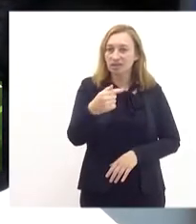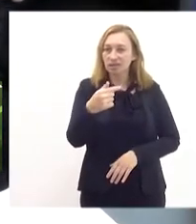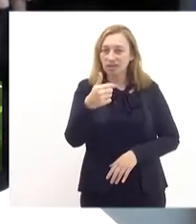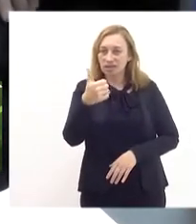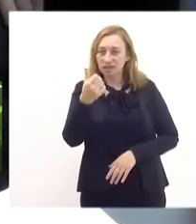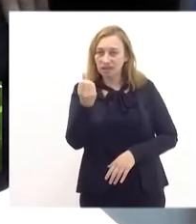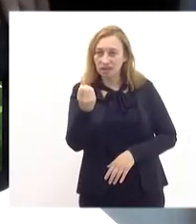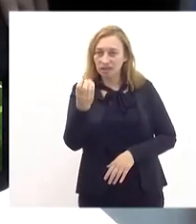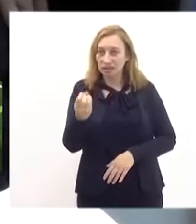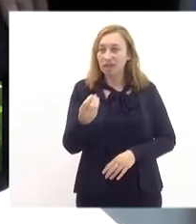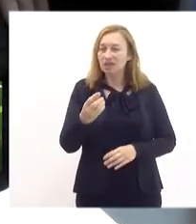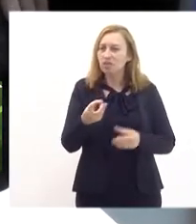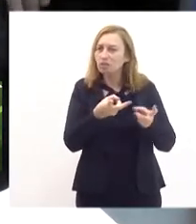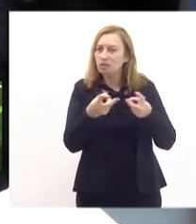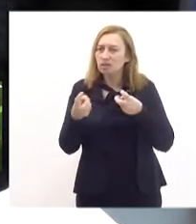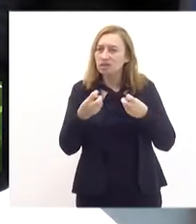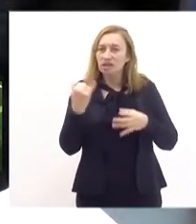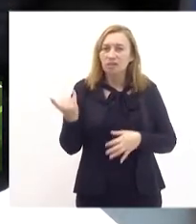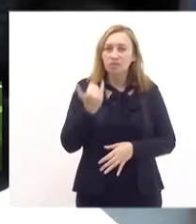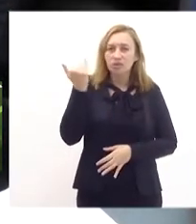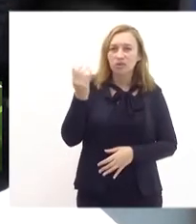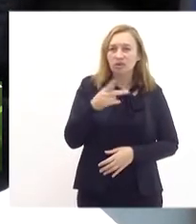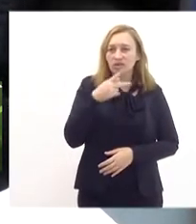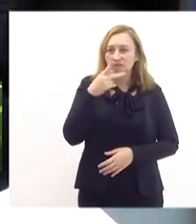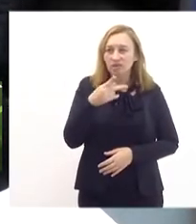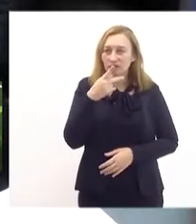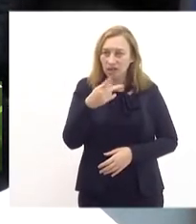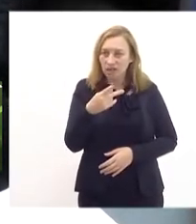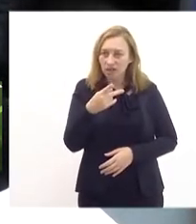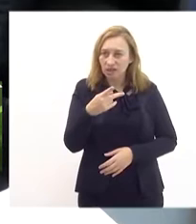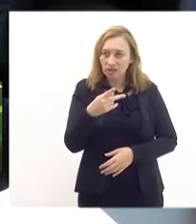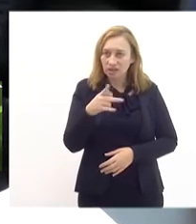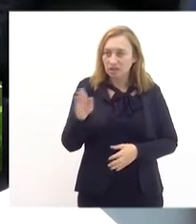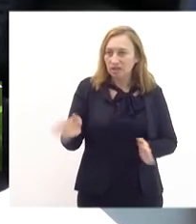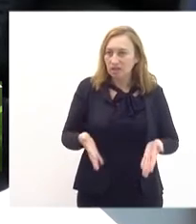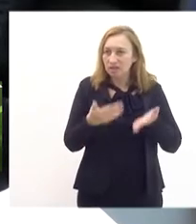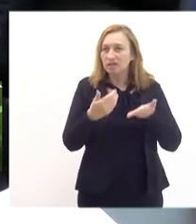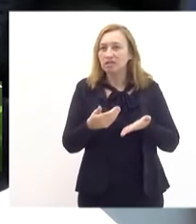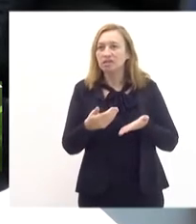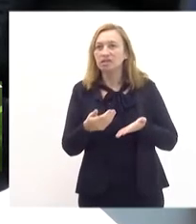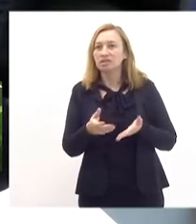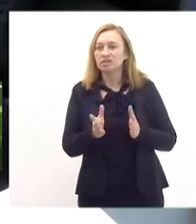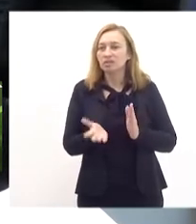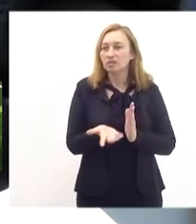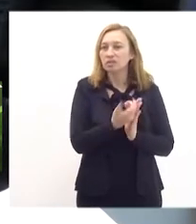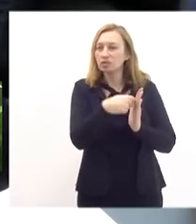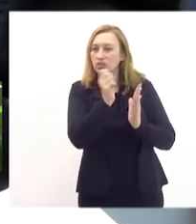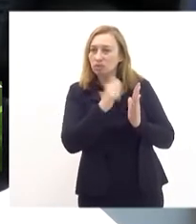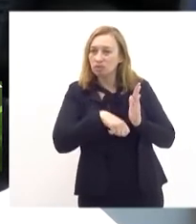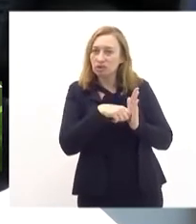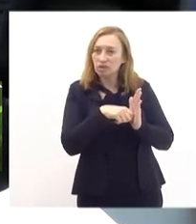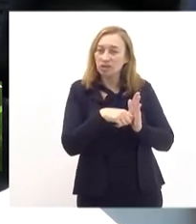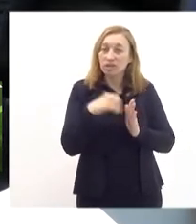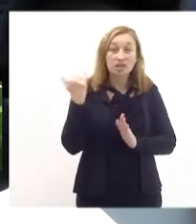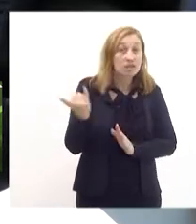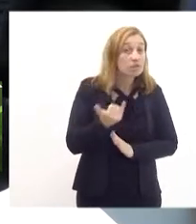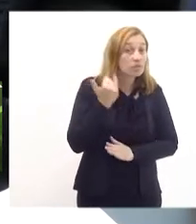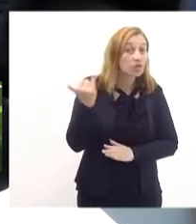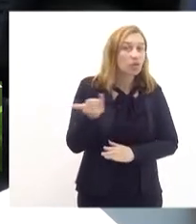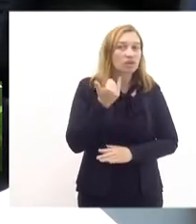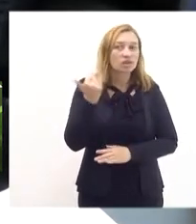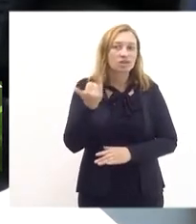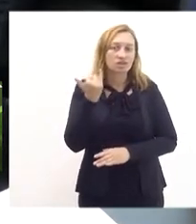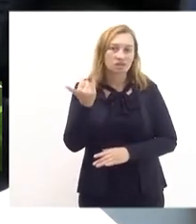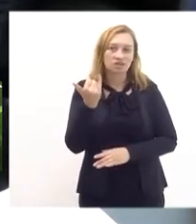a gente observa que é importante ressaltar que a concessão dos incentivos tributários constitui uma importante forma